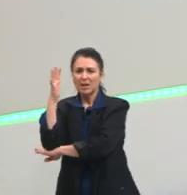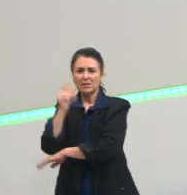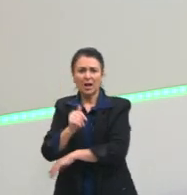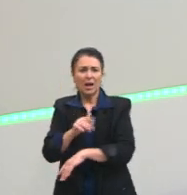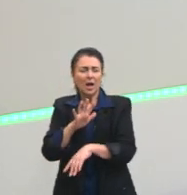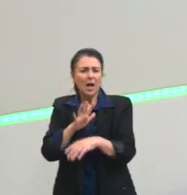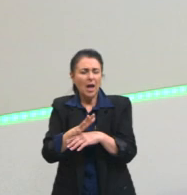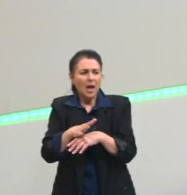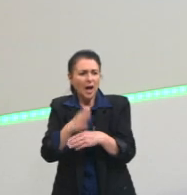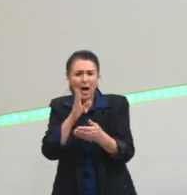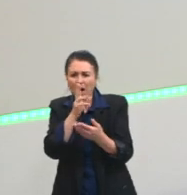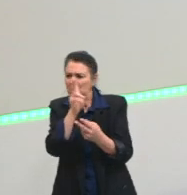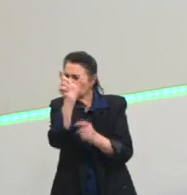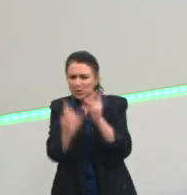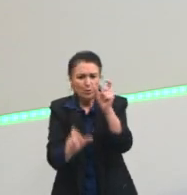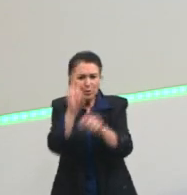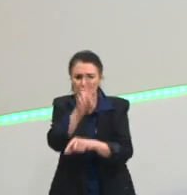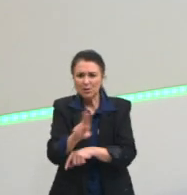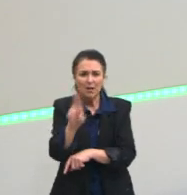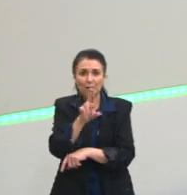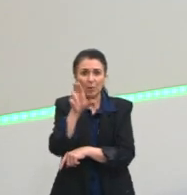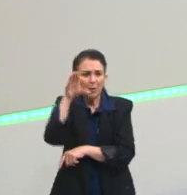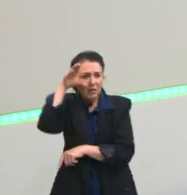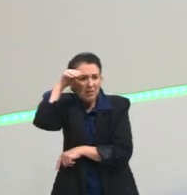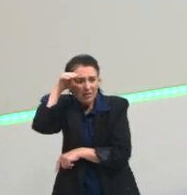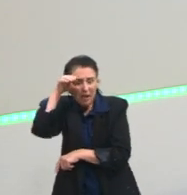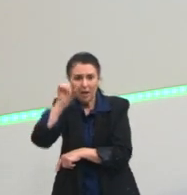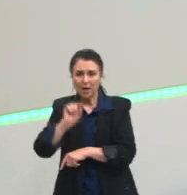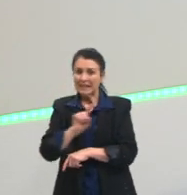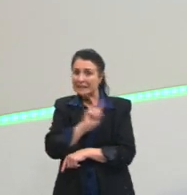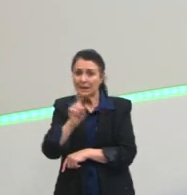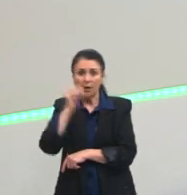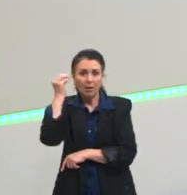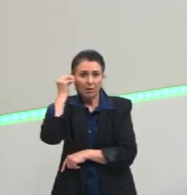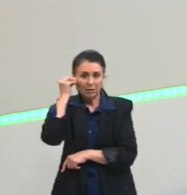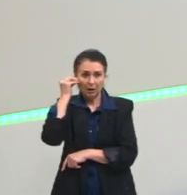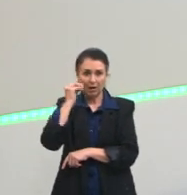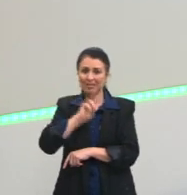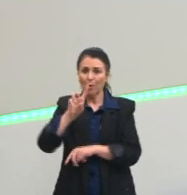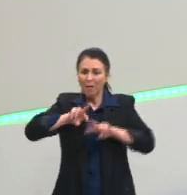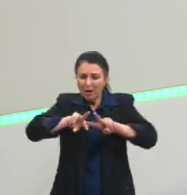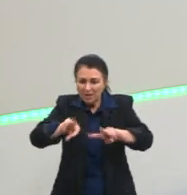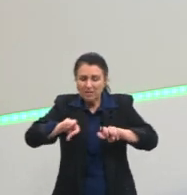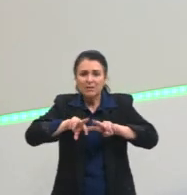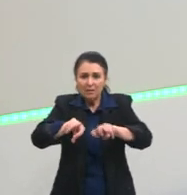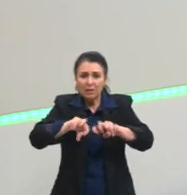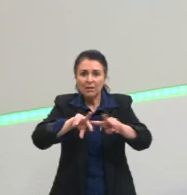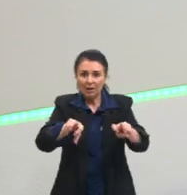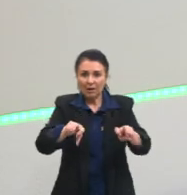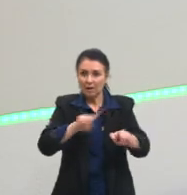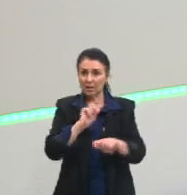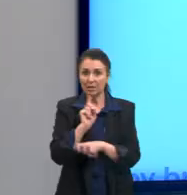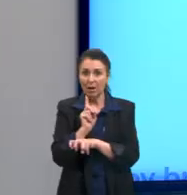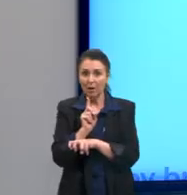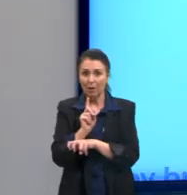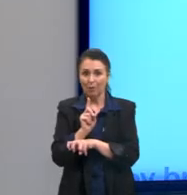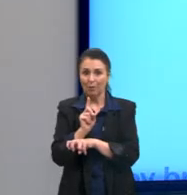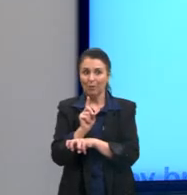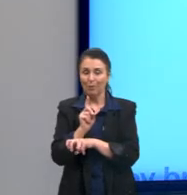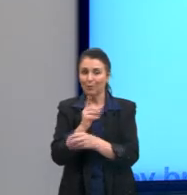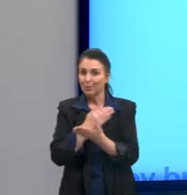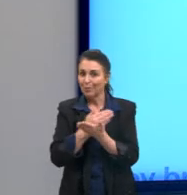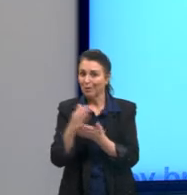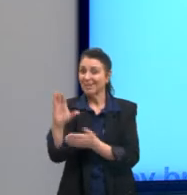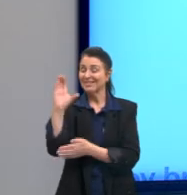meio de observação do que de experimento é do que de exploração então começa a partir daqui com a ciência